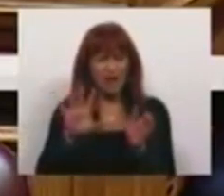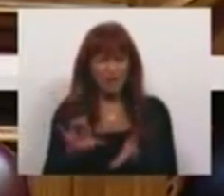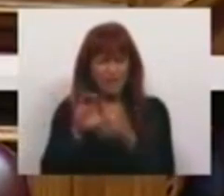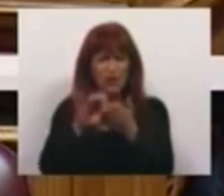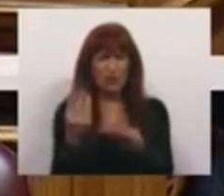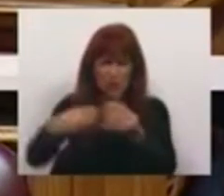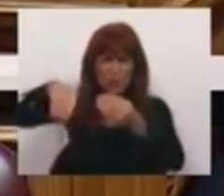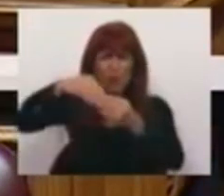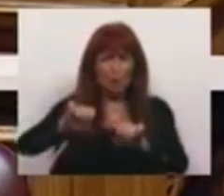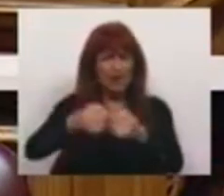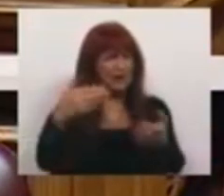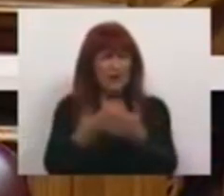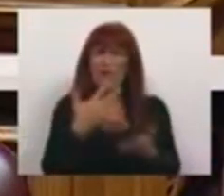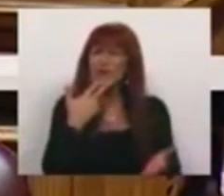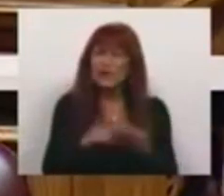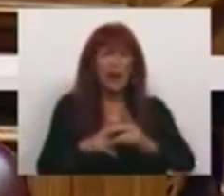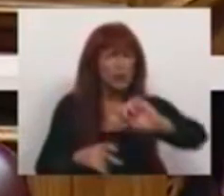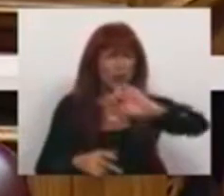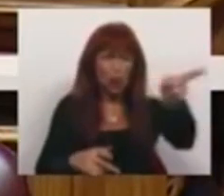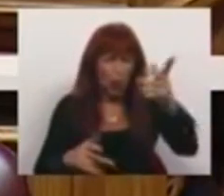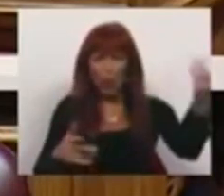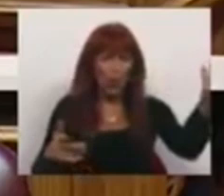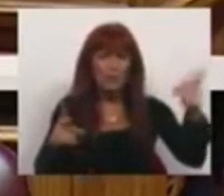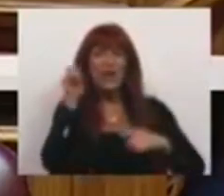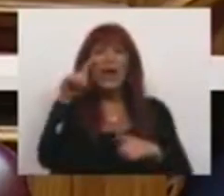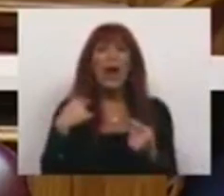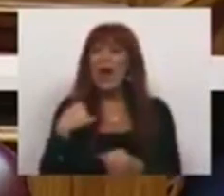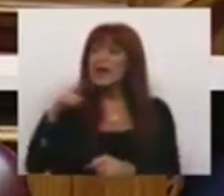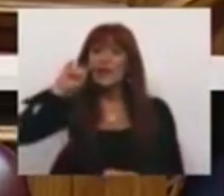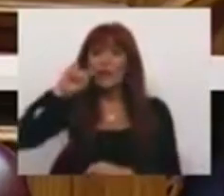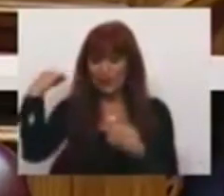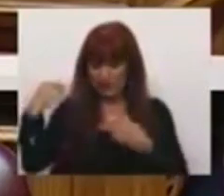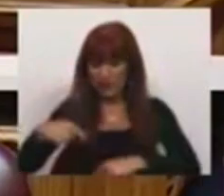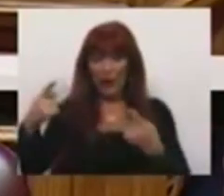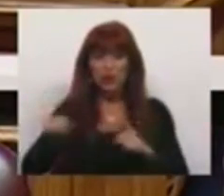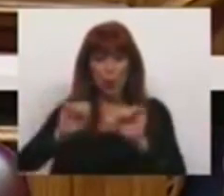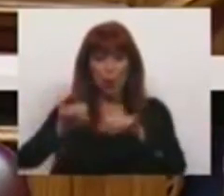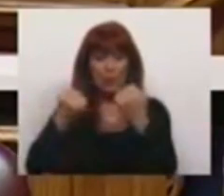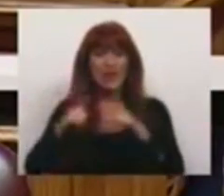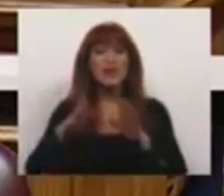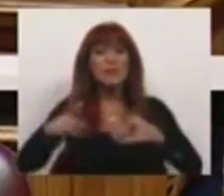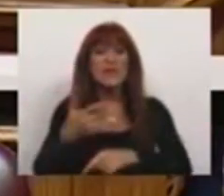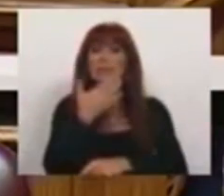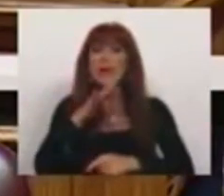financiamento adicional dos partidos, não é verdade. Aliás, quem tem vindo a defender que os partidos devem